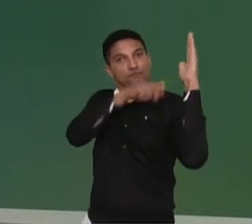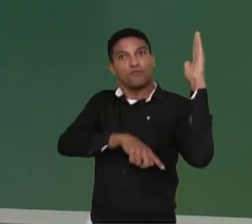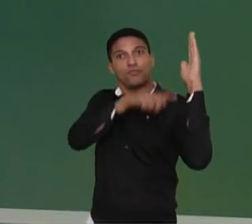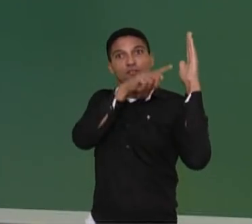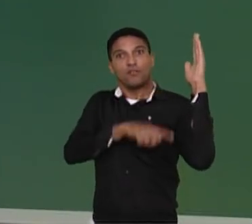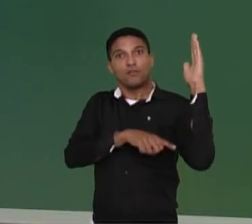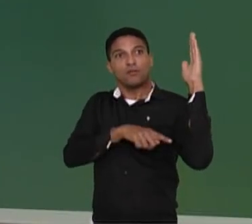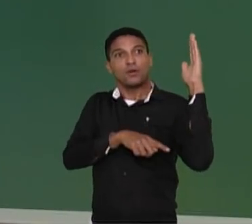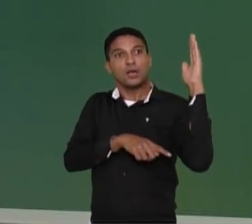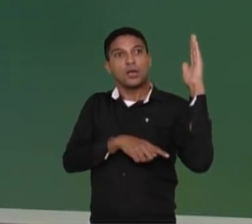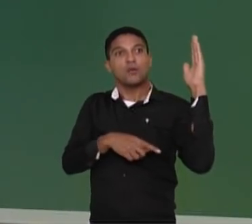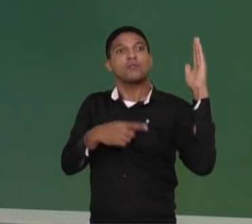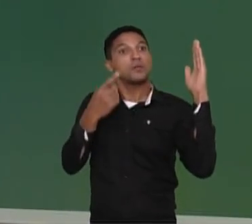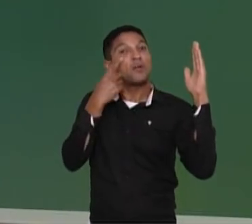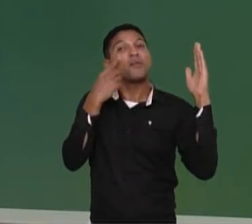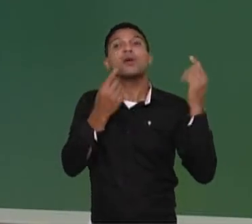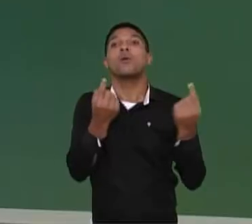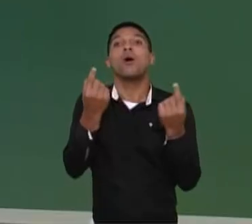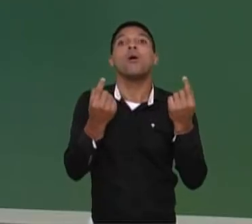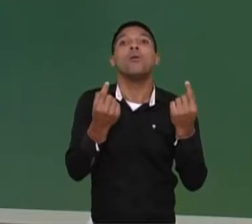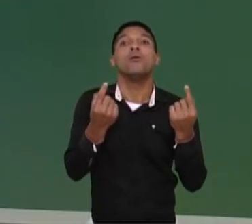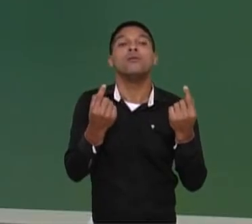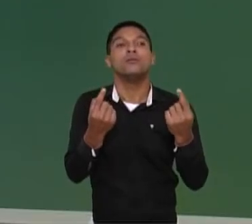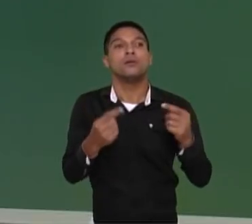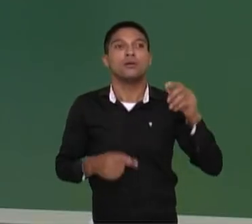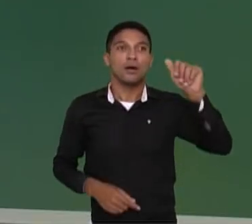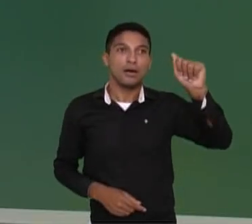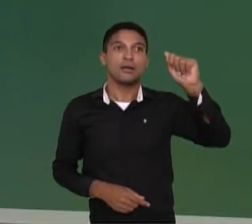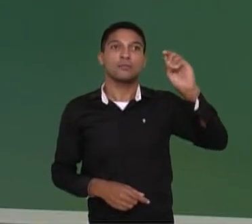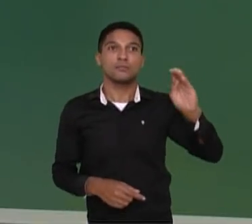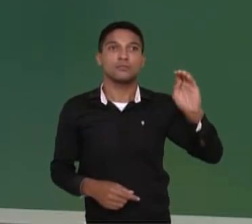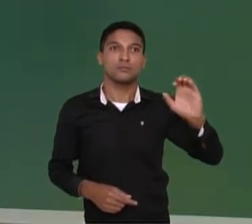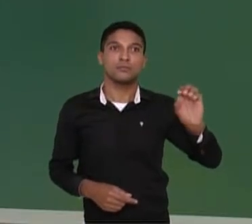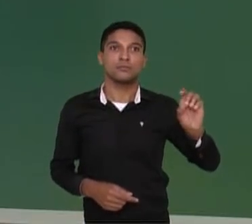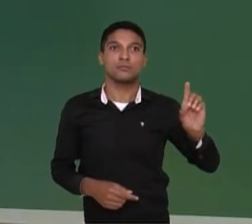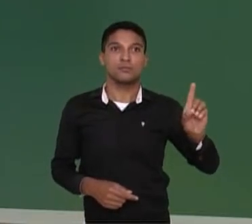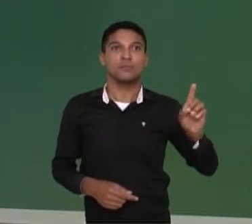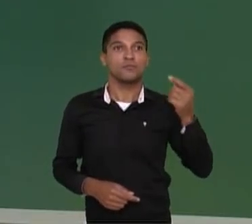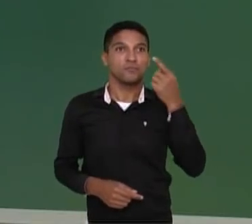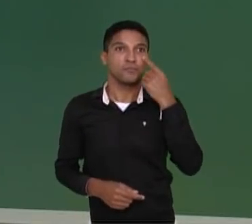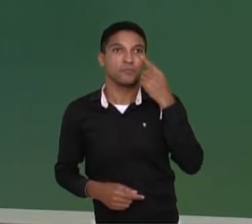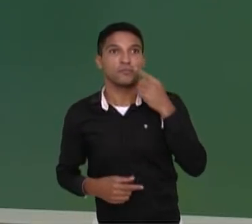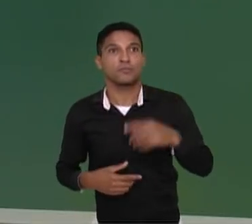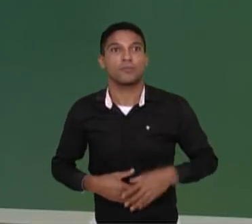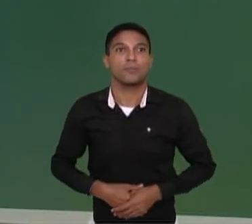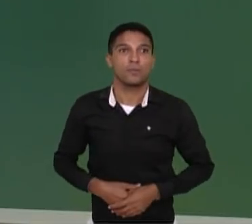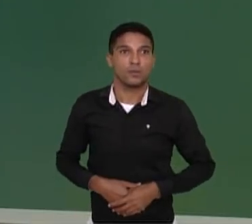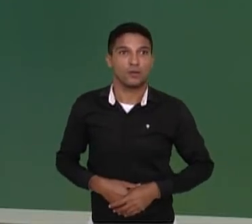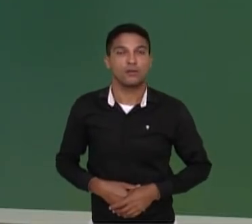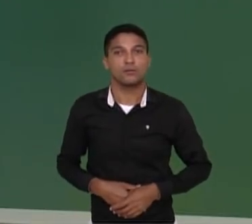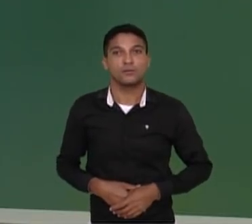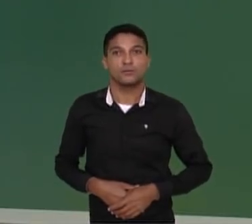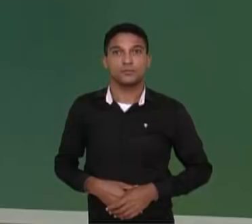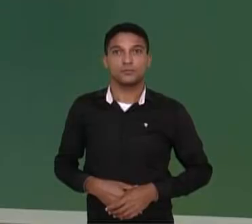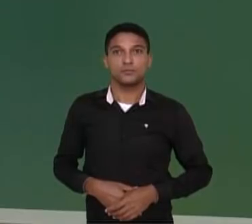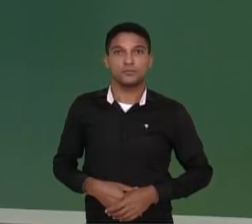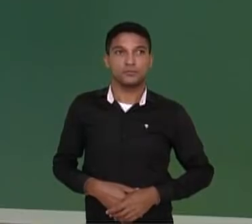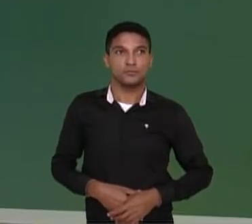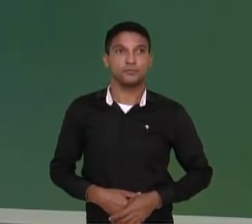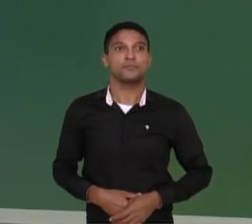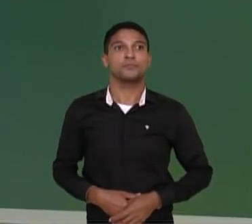7,2 metros, alternativa C 12 metros, alternativa D 20 metros e alternativa E 72 metros. Você imaginou